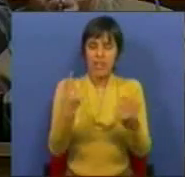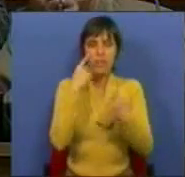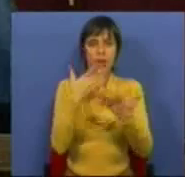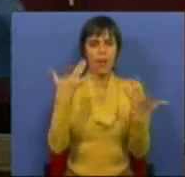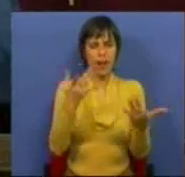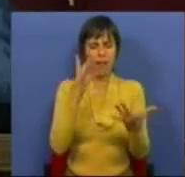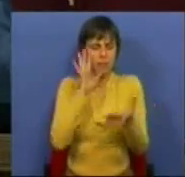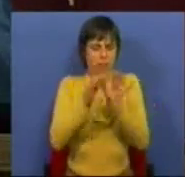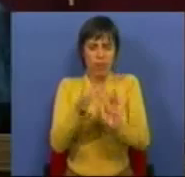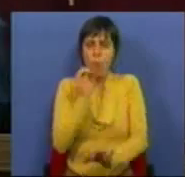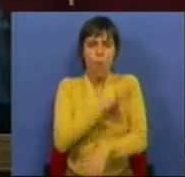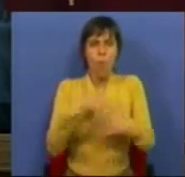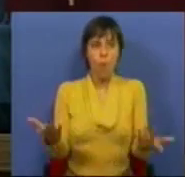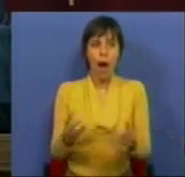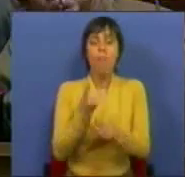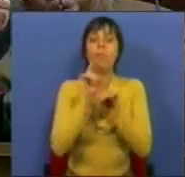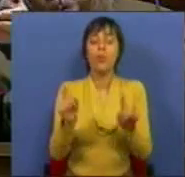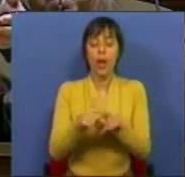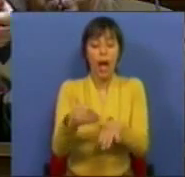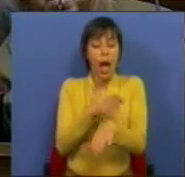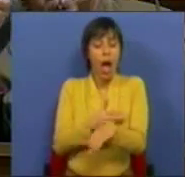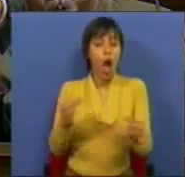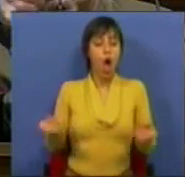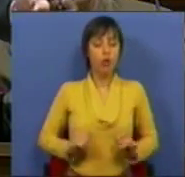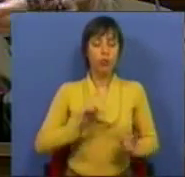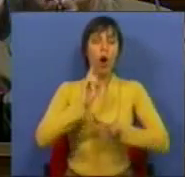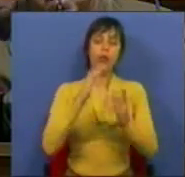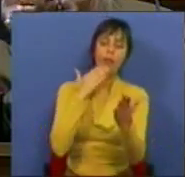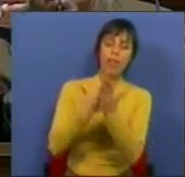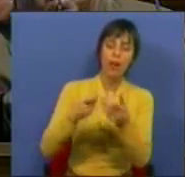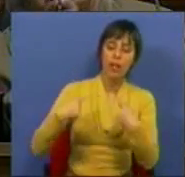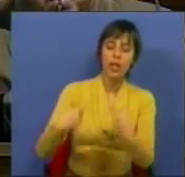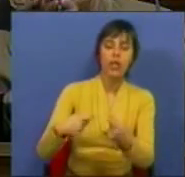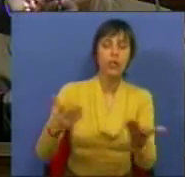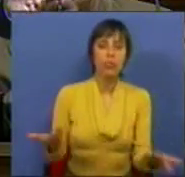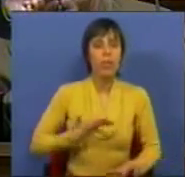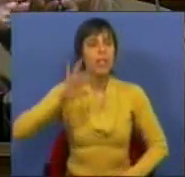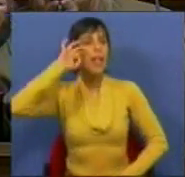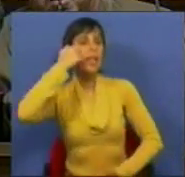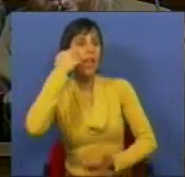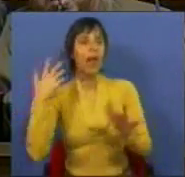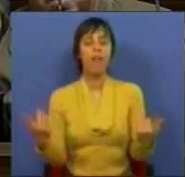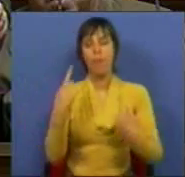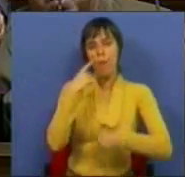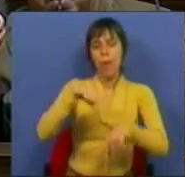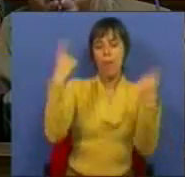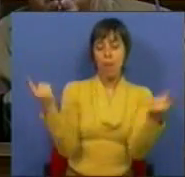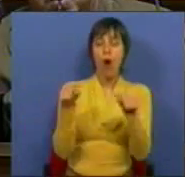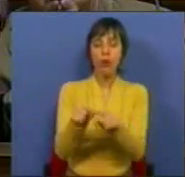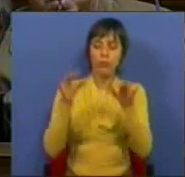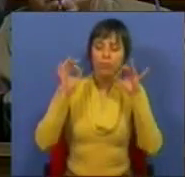enorme incoerência. Desde logo não antecipou qual seria o impacto na despesa e no déficit, mostrando que